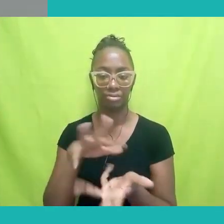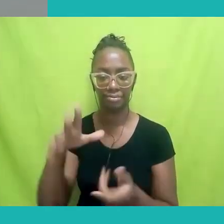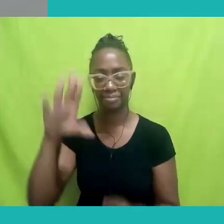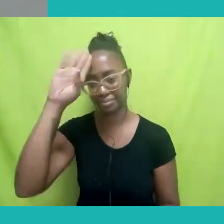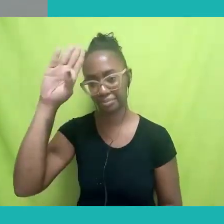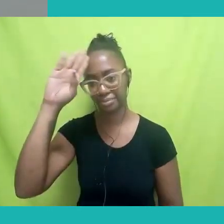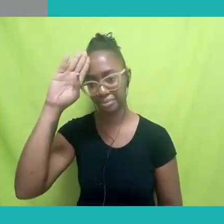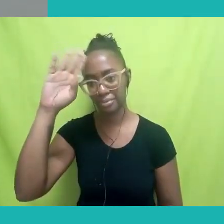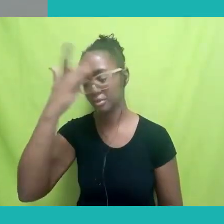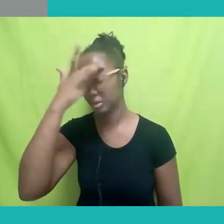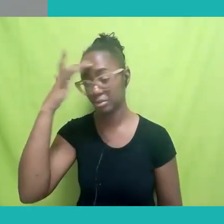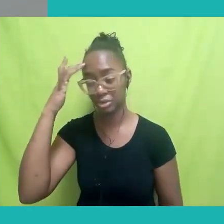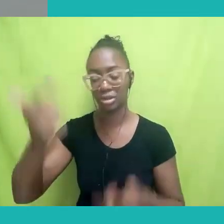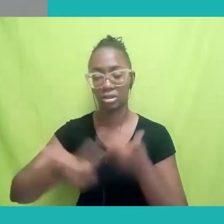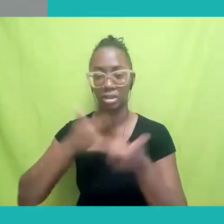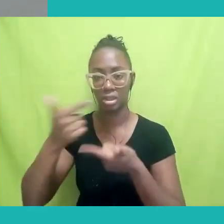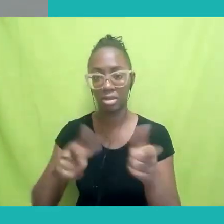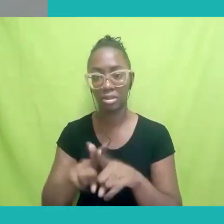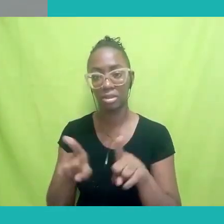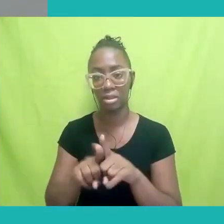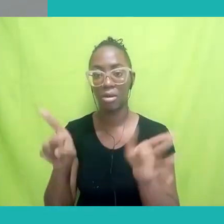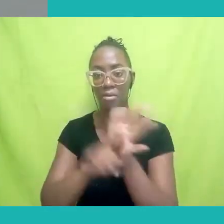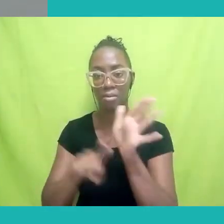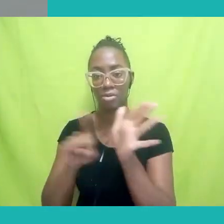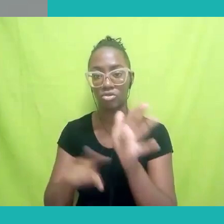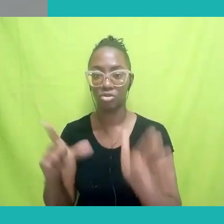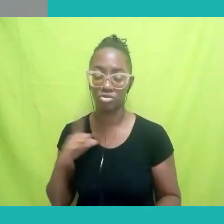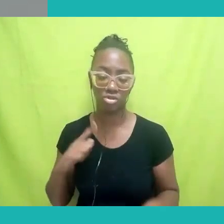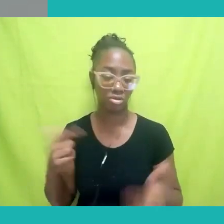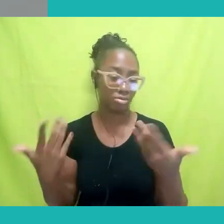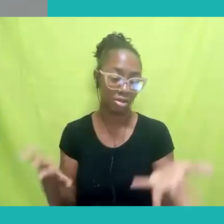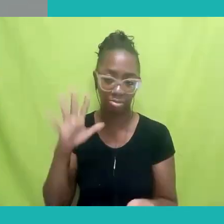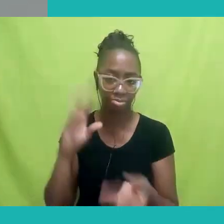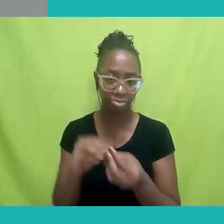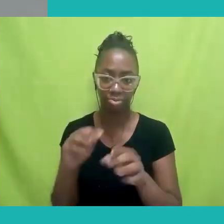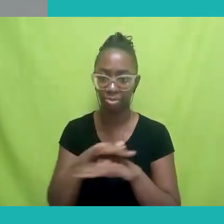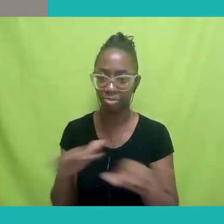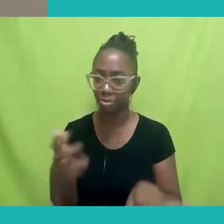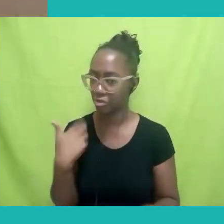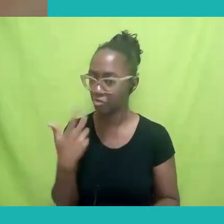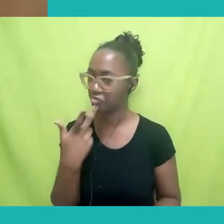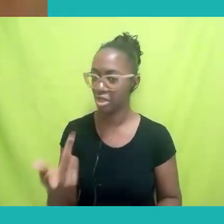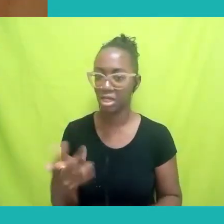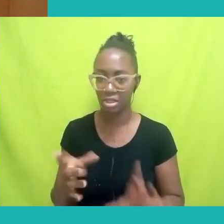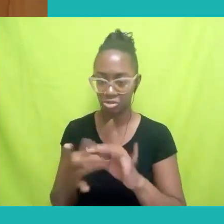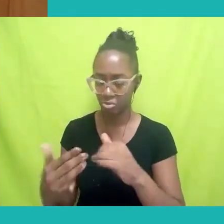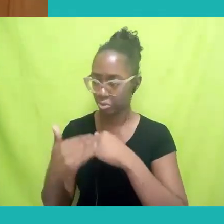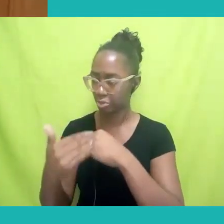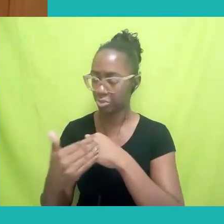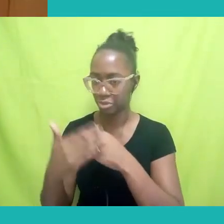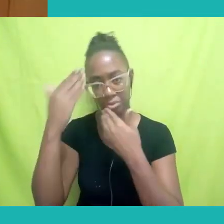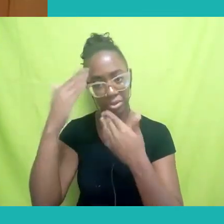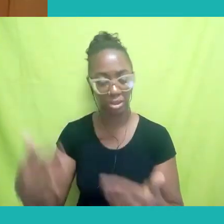eram trabalhadores que também tinham perdas, né? Bom, então é isso que eu gostaria de falar, estou à disposição. Muito obrigada.